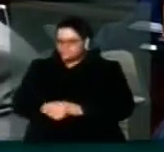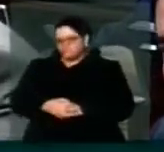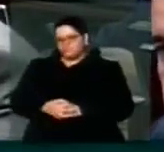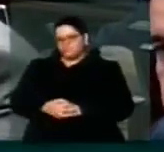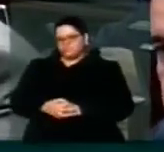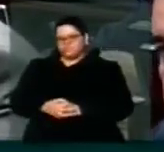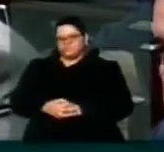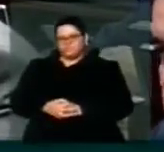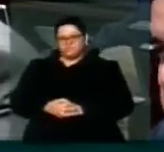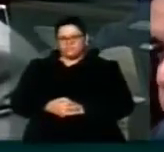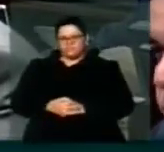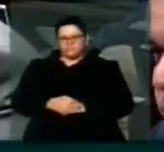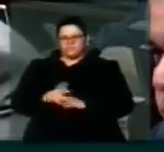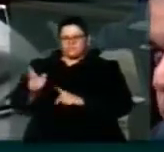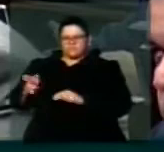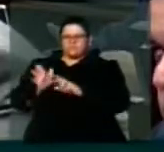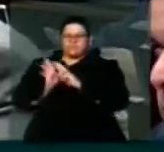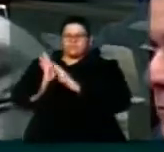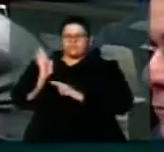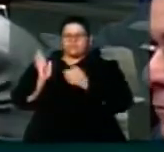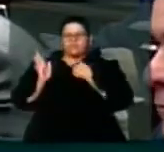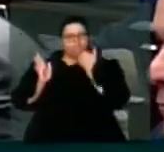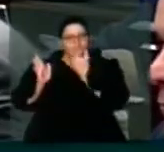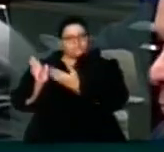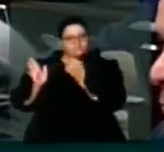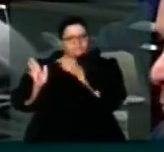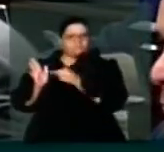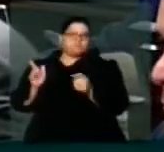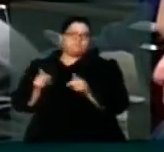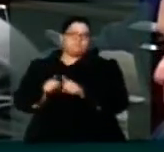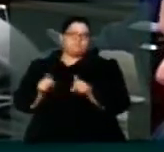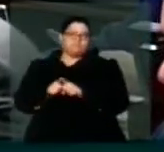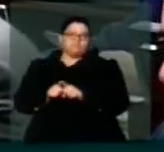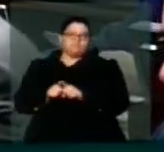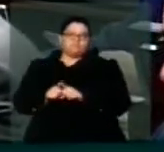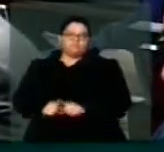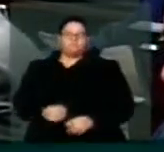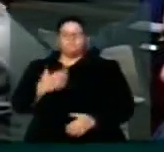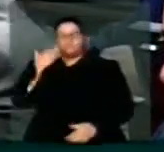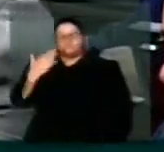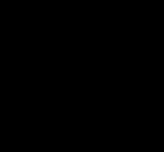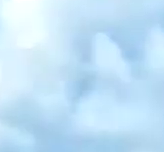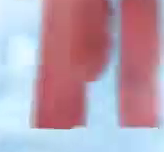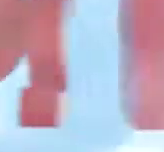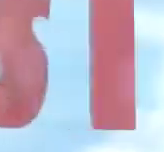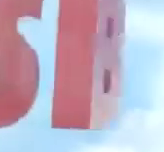relator Luiz Sérgio. Muito obrigado.